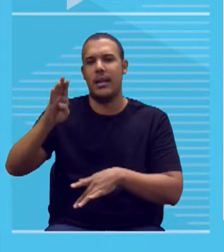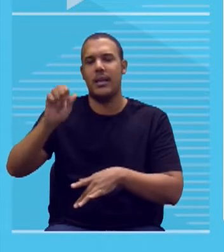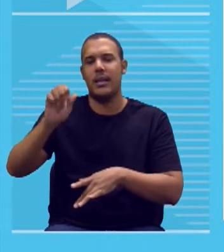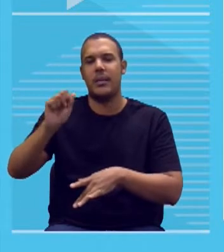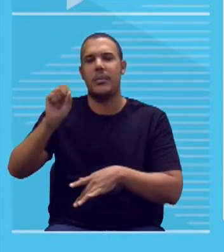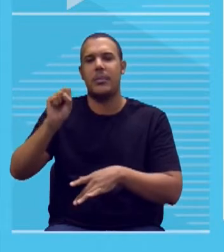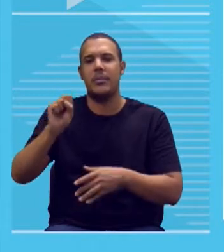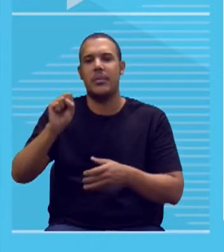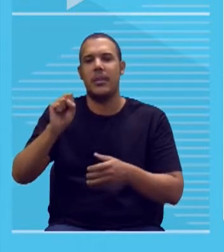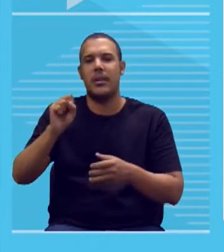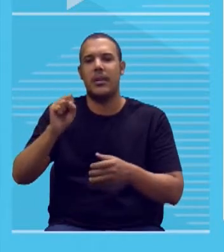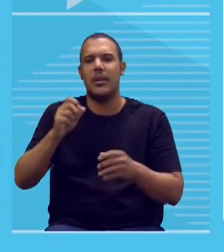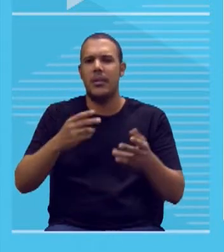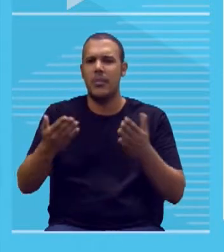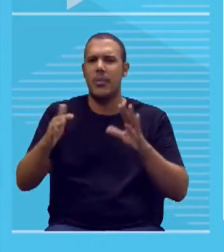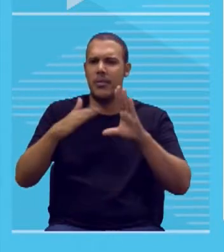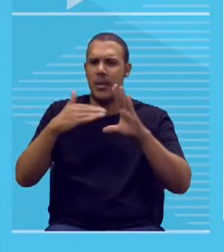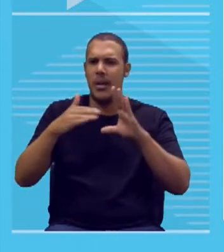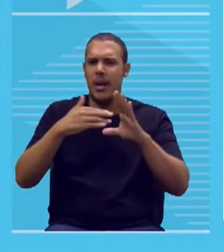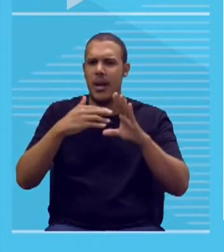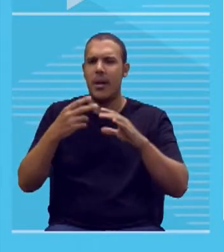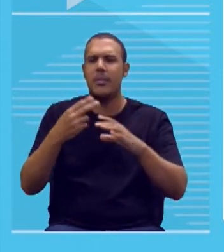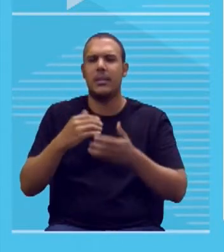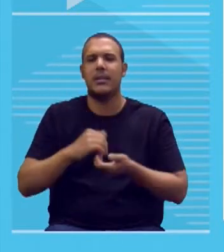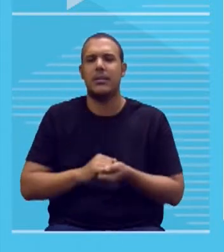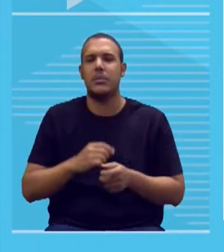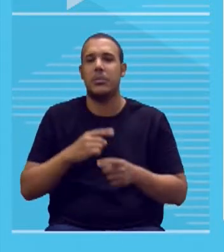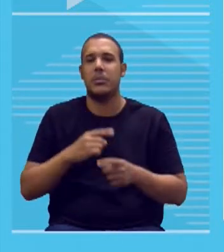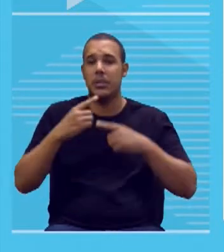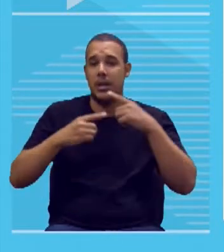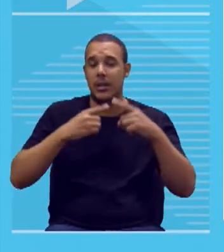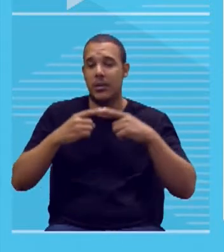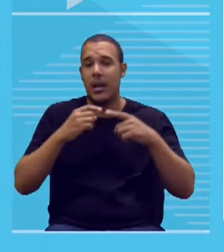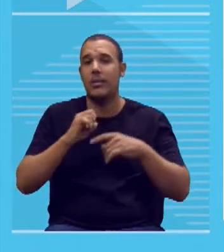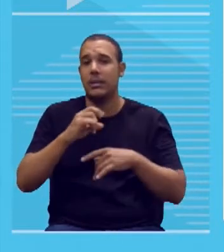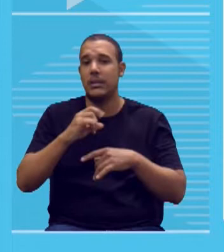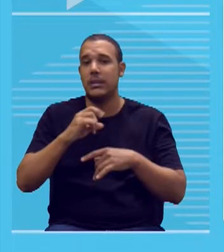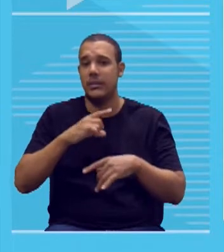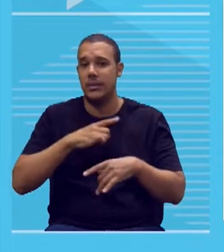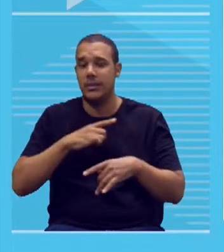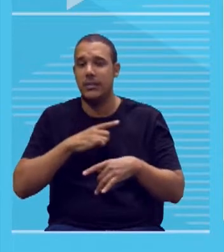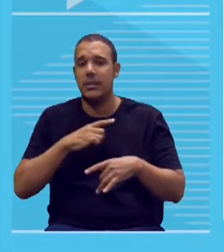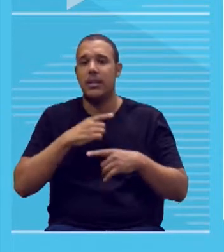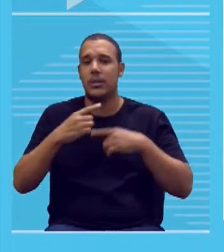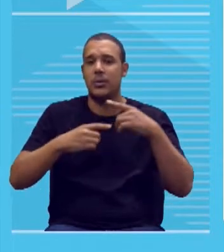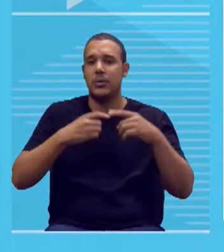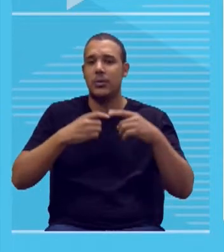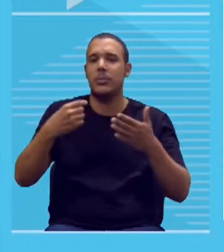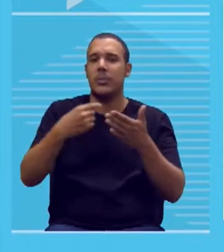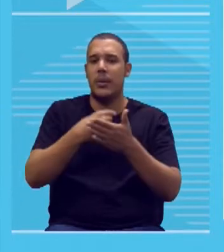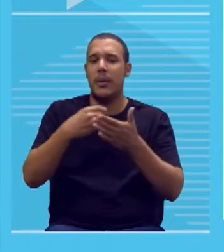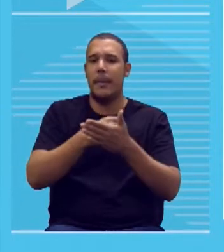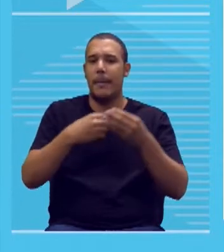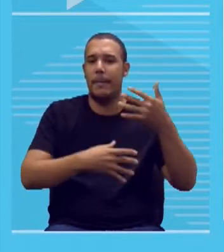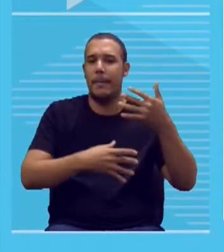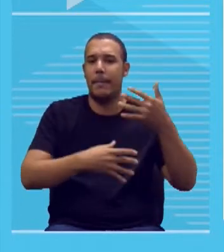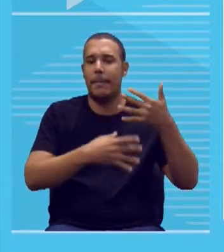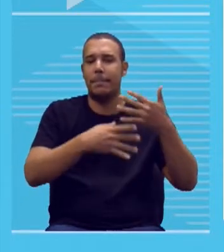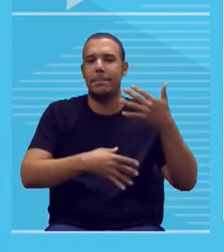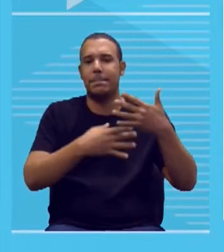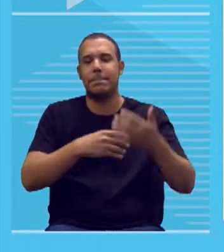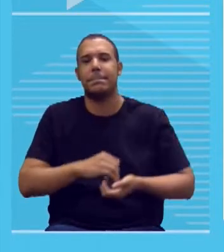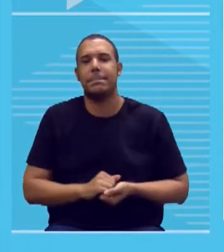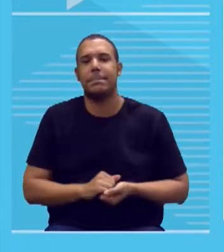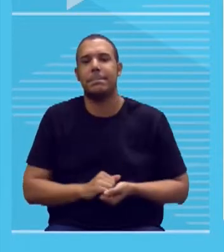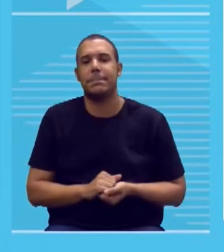pelo IPTV manda sua mensagem para cá gente tira a sua dúvida caso você tenha tá a